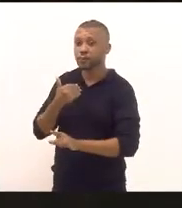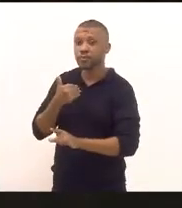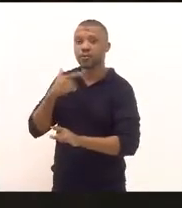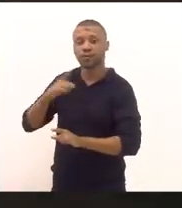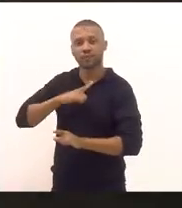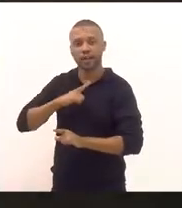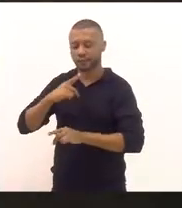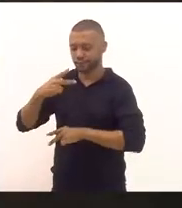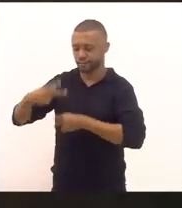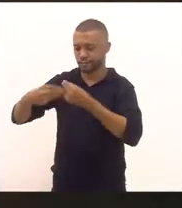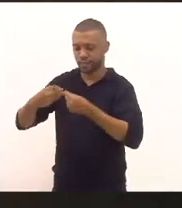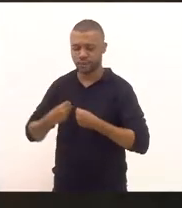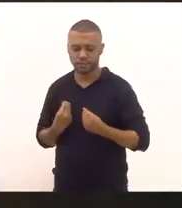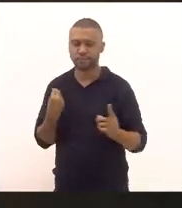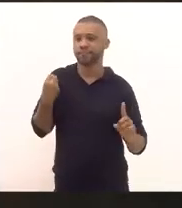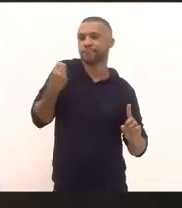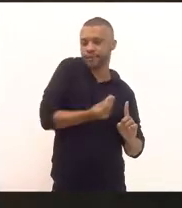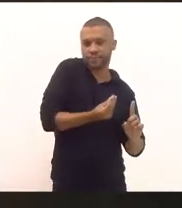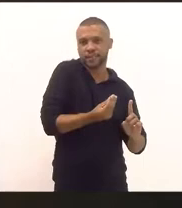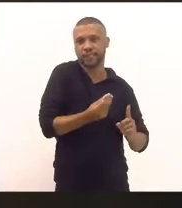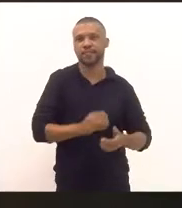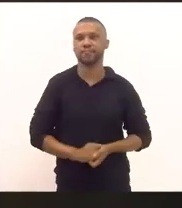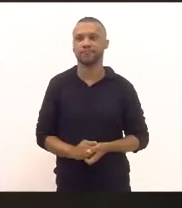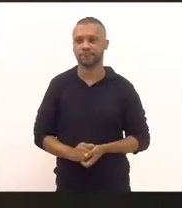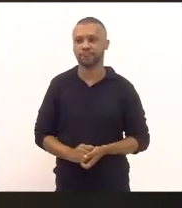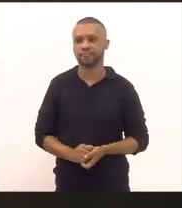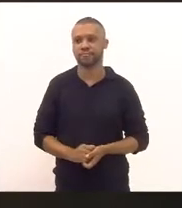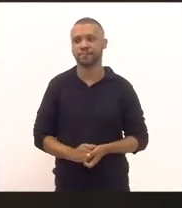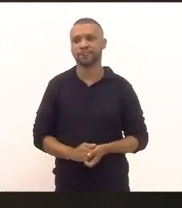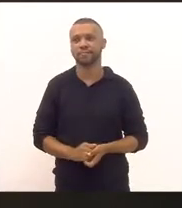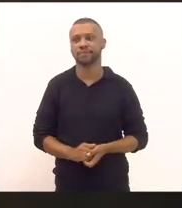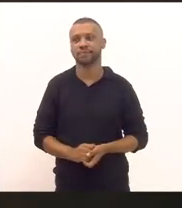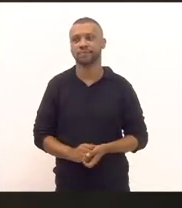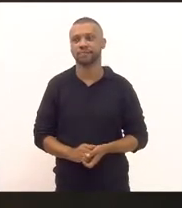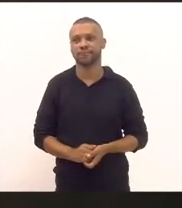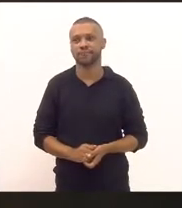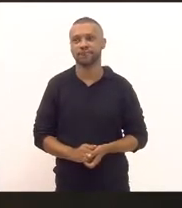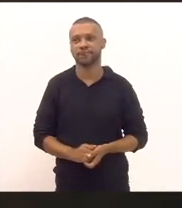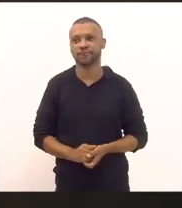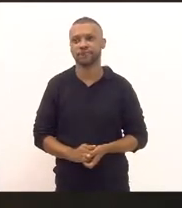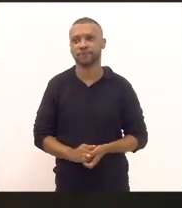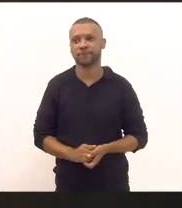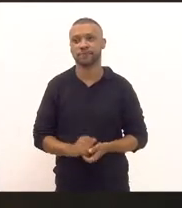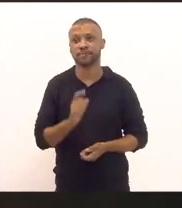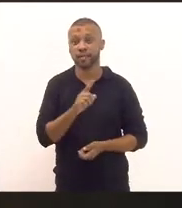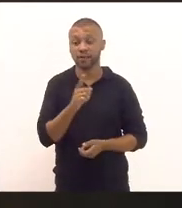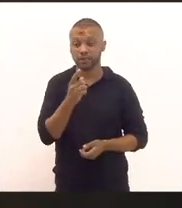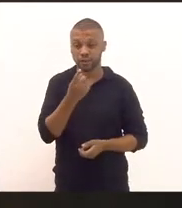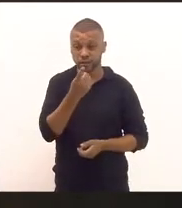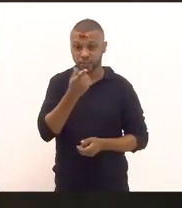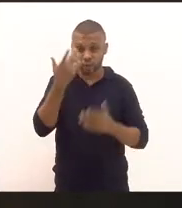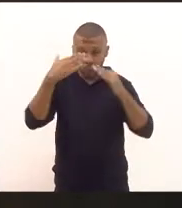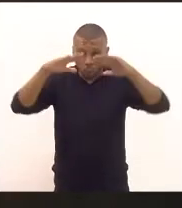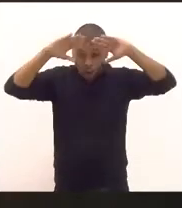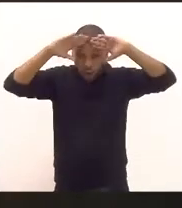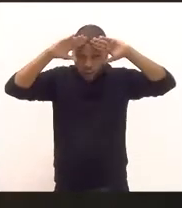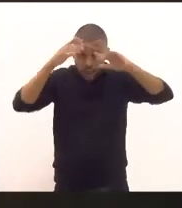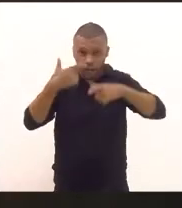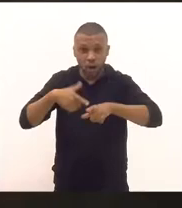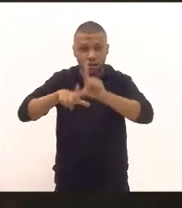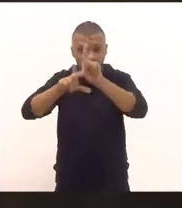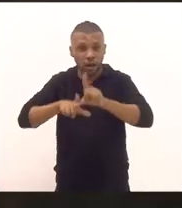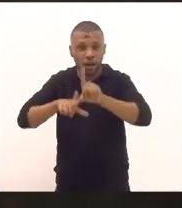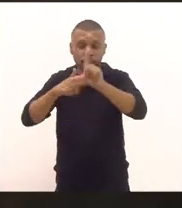alguma coisa para você A peteca é e vai ser o pai que mandou que eu trouxesse para você